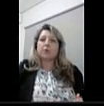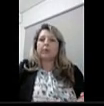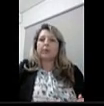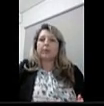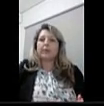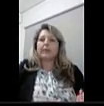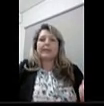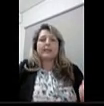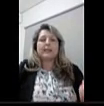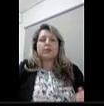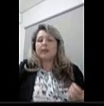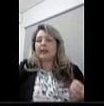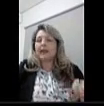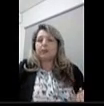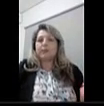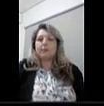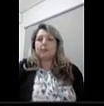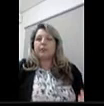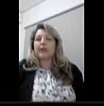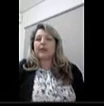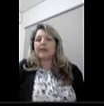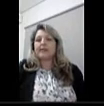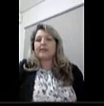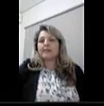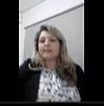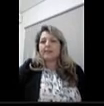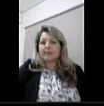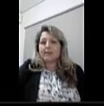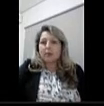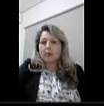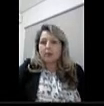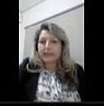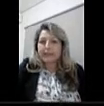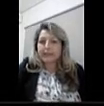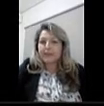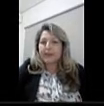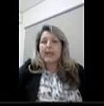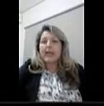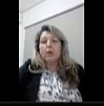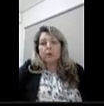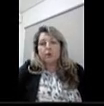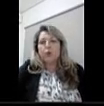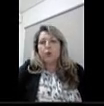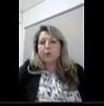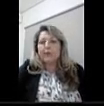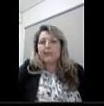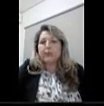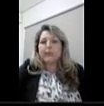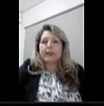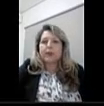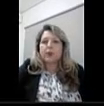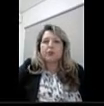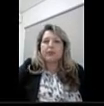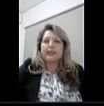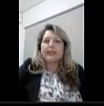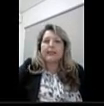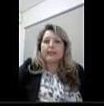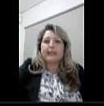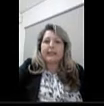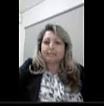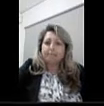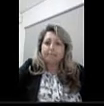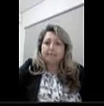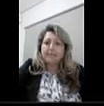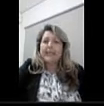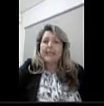calculadora, isso ajuda muito essas crianças com descalculia. O uso do computador, como eu já falei,